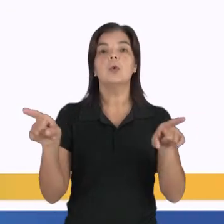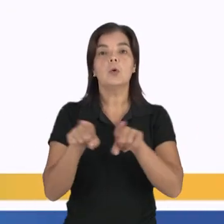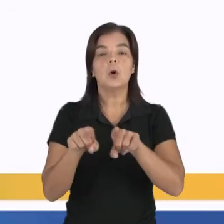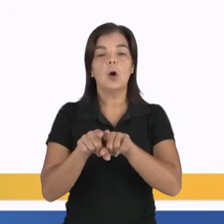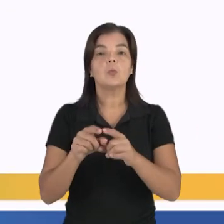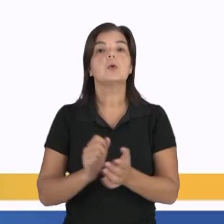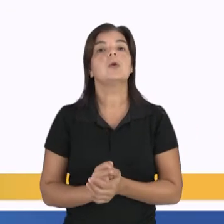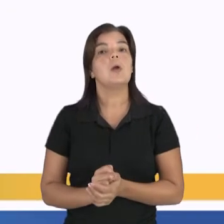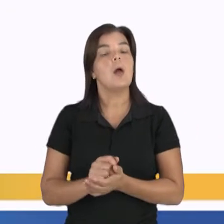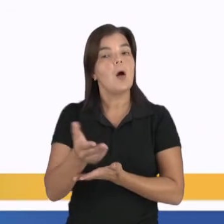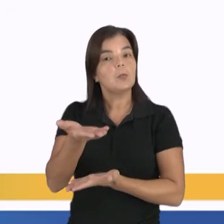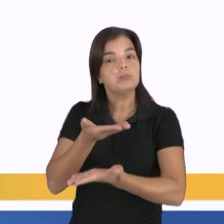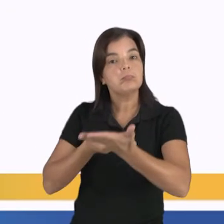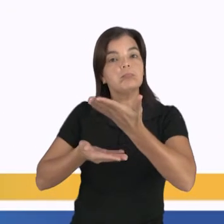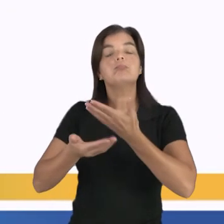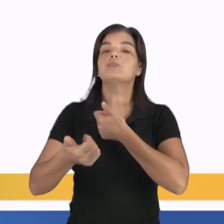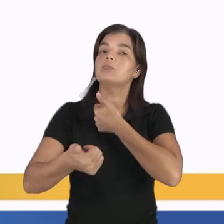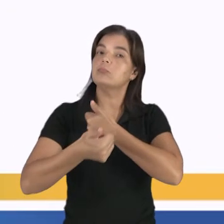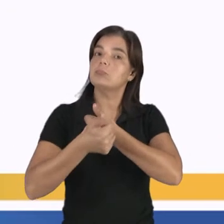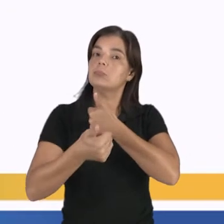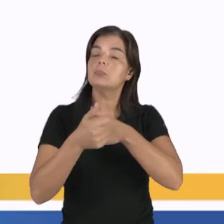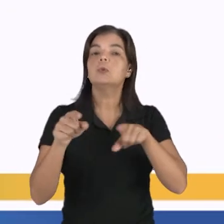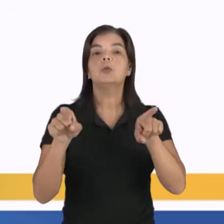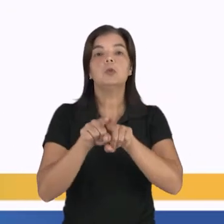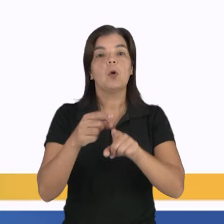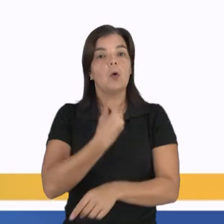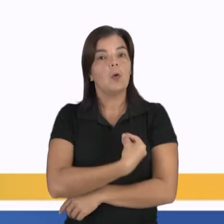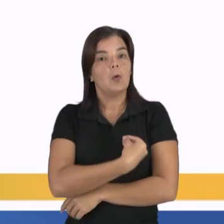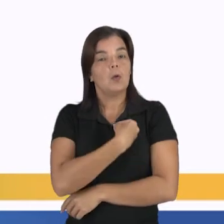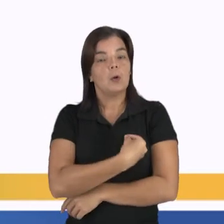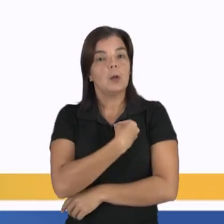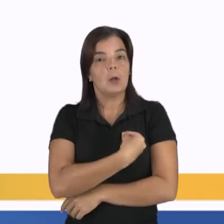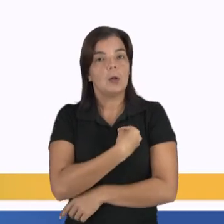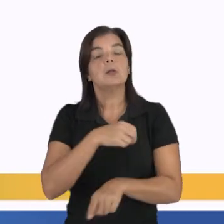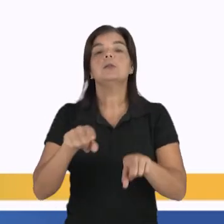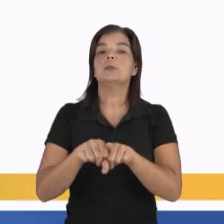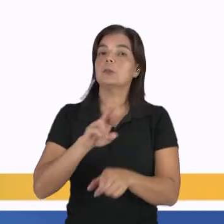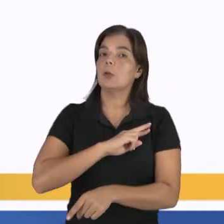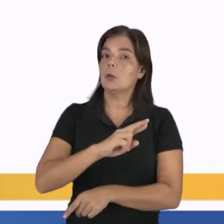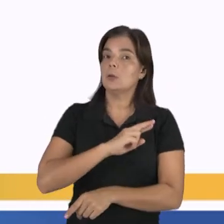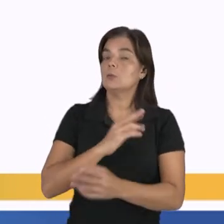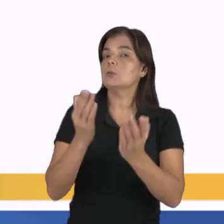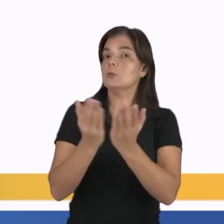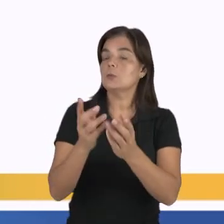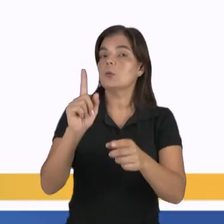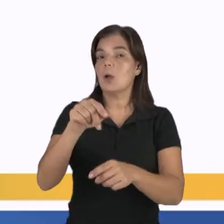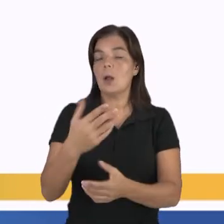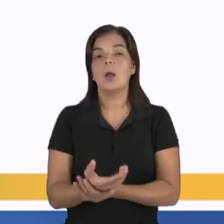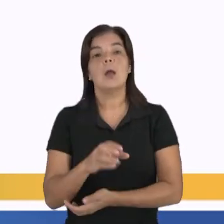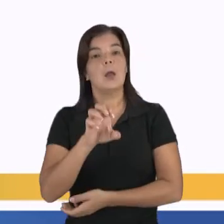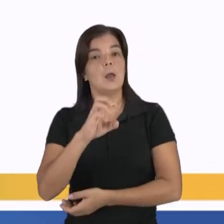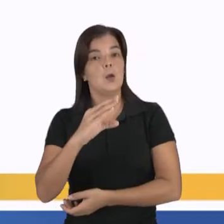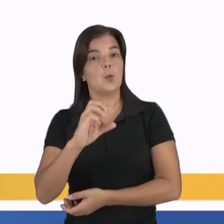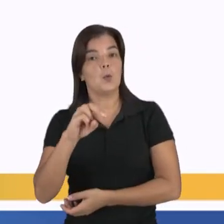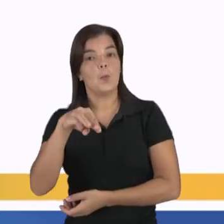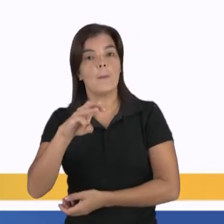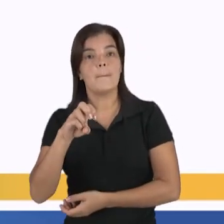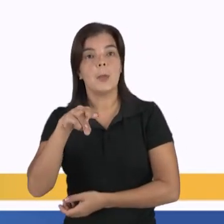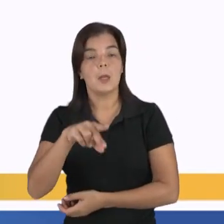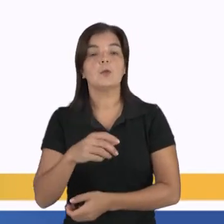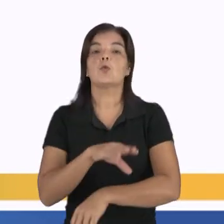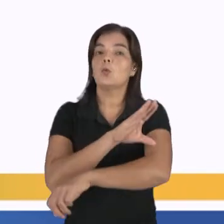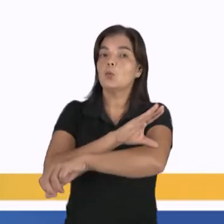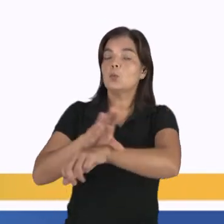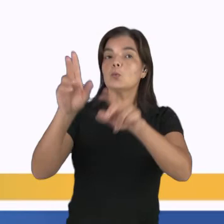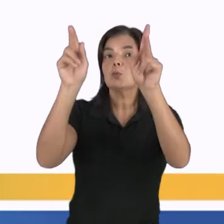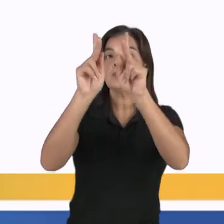Ecumenismo, diálogo e aproximação e convivência entre religiões cristãs, é o diálogo ecumênico. Cultura de